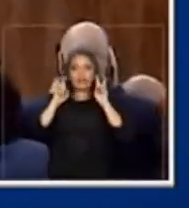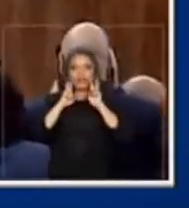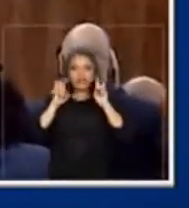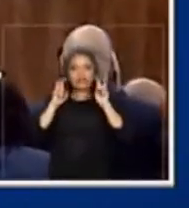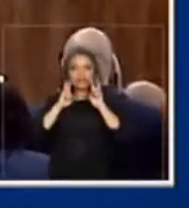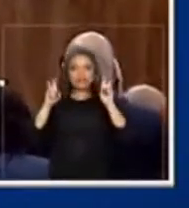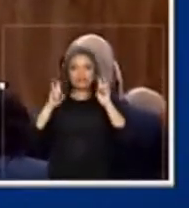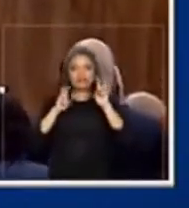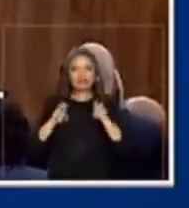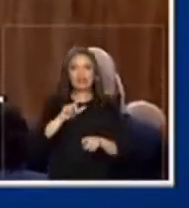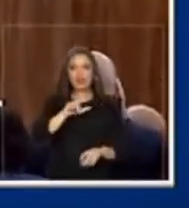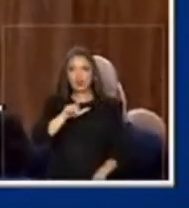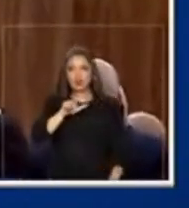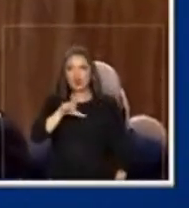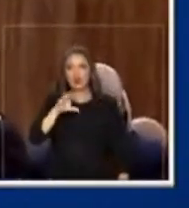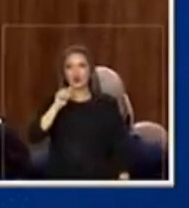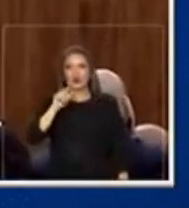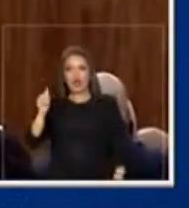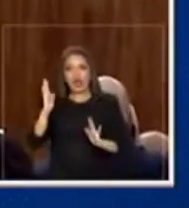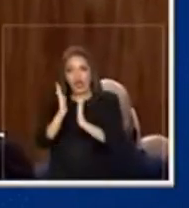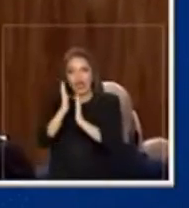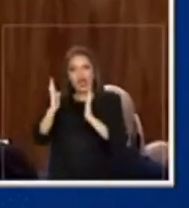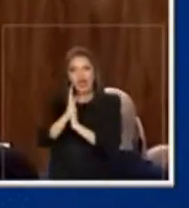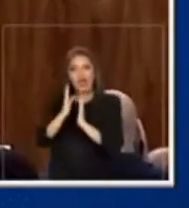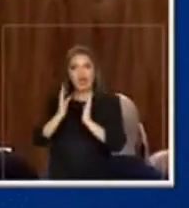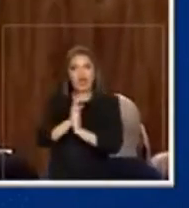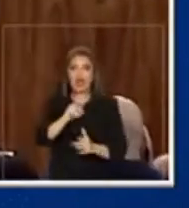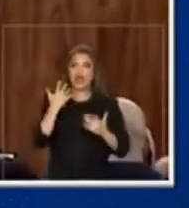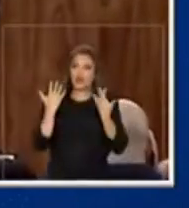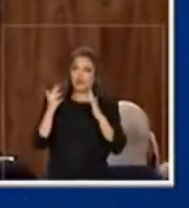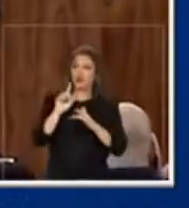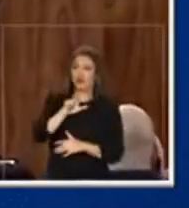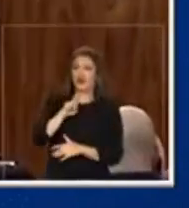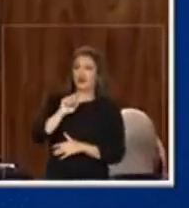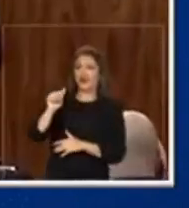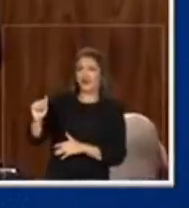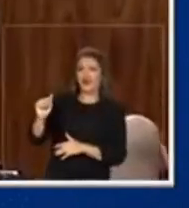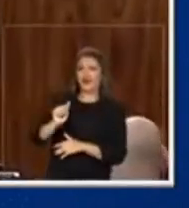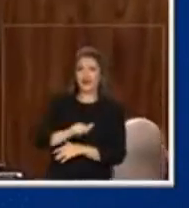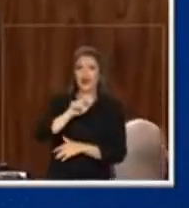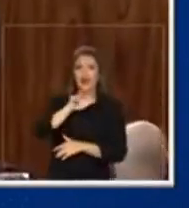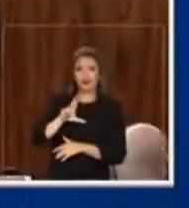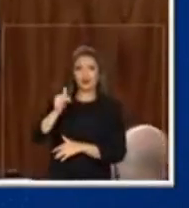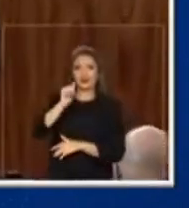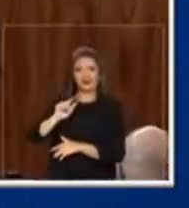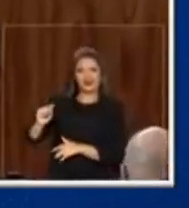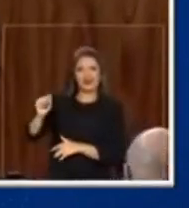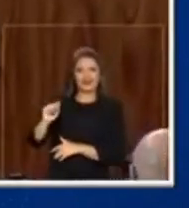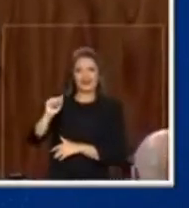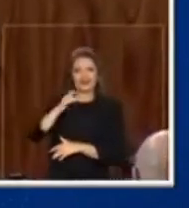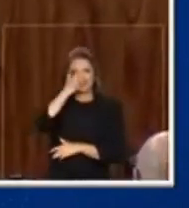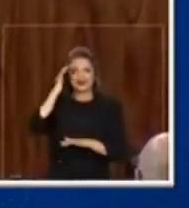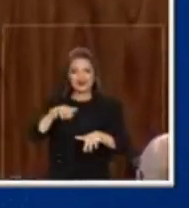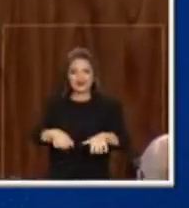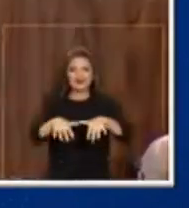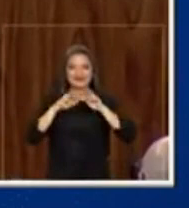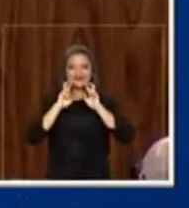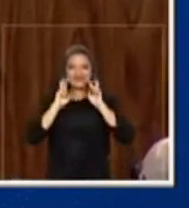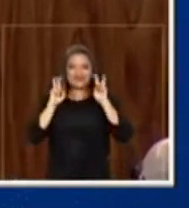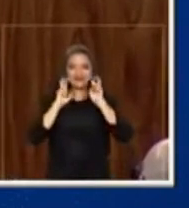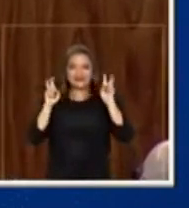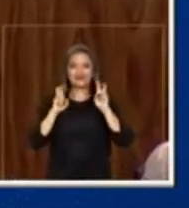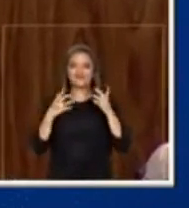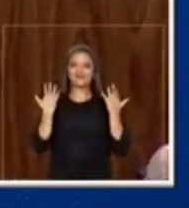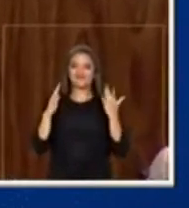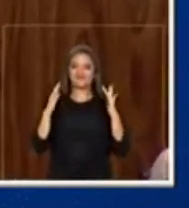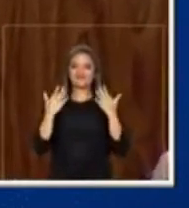criminoso. Um ato criminoso contra a nação. Né? A consumação de uma missão dada, que começou com